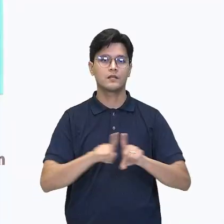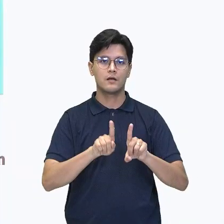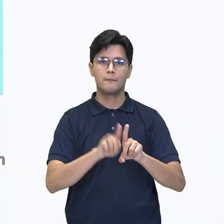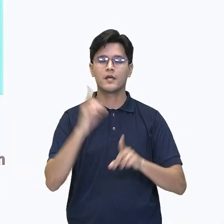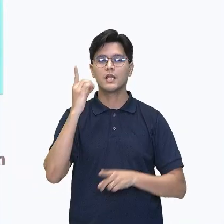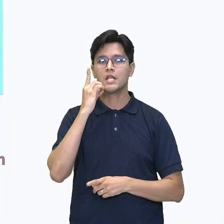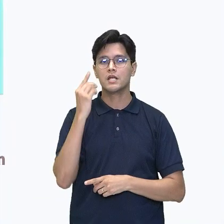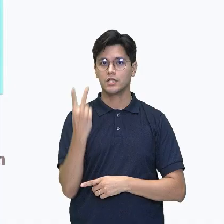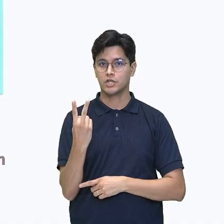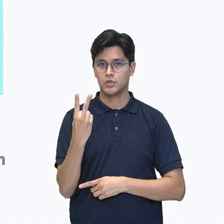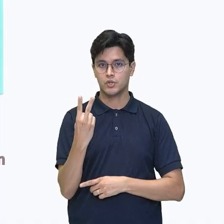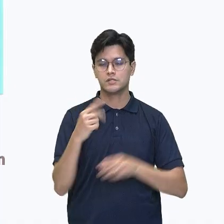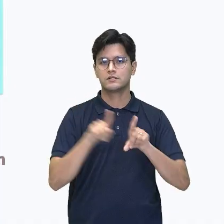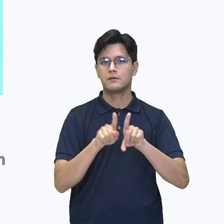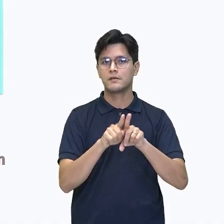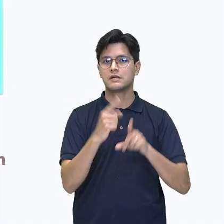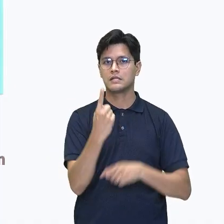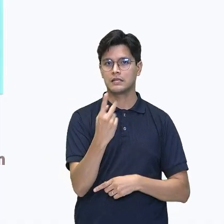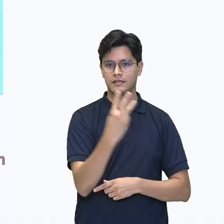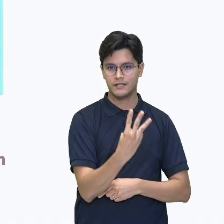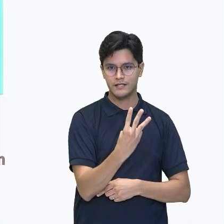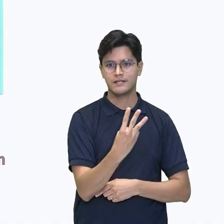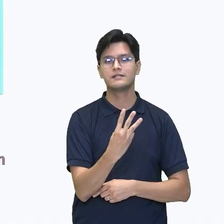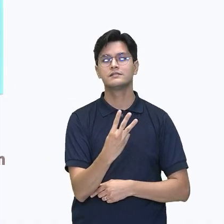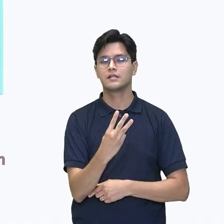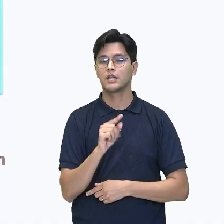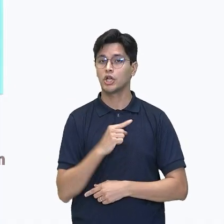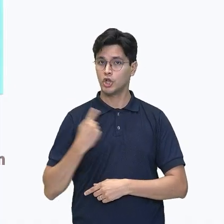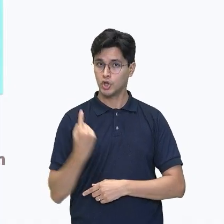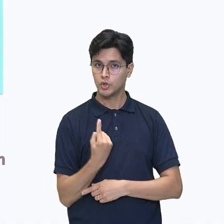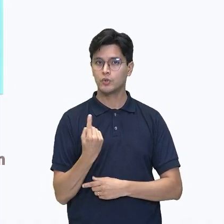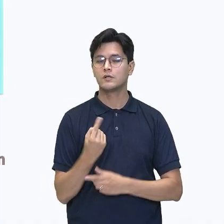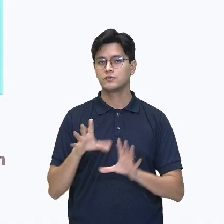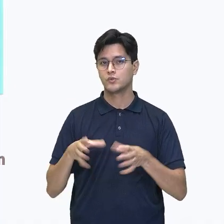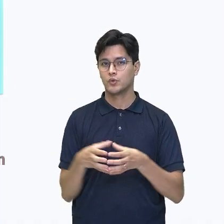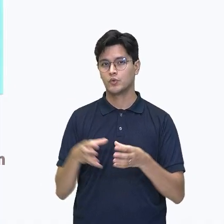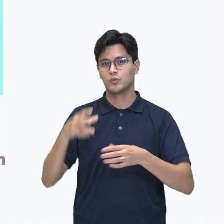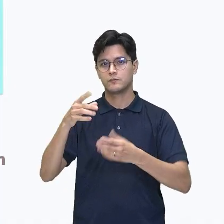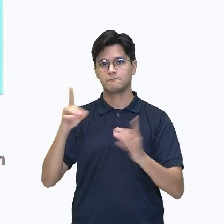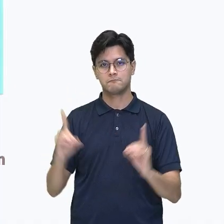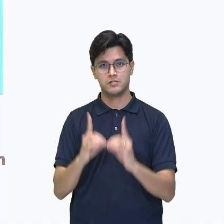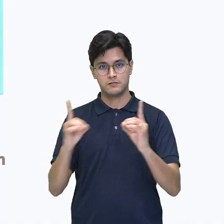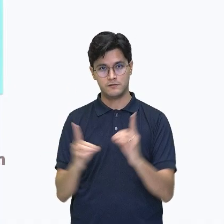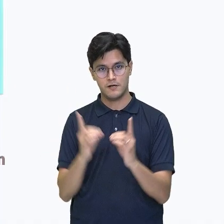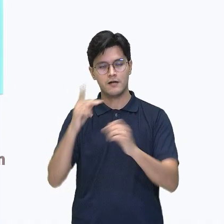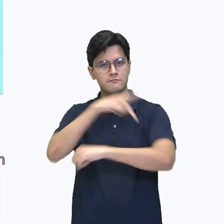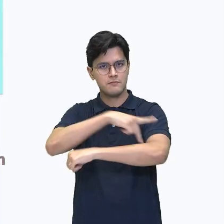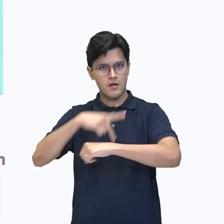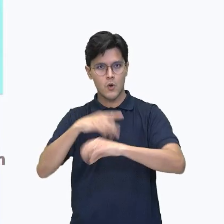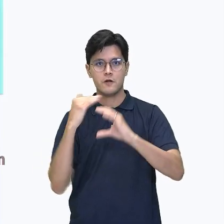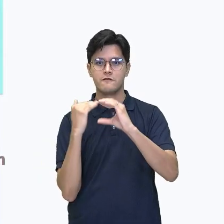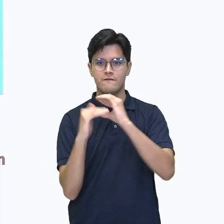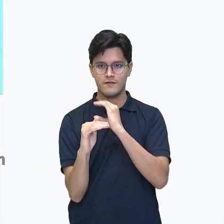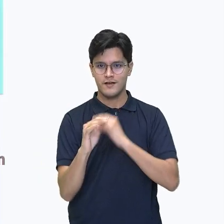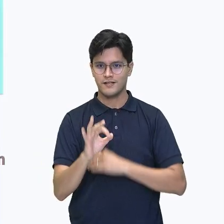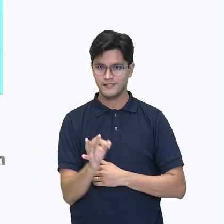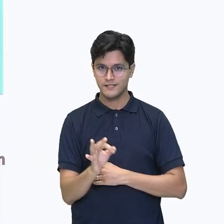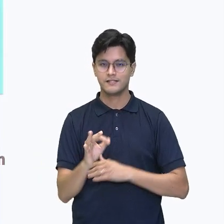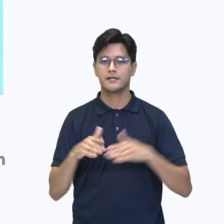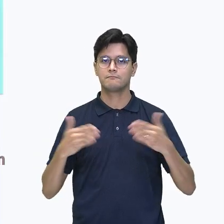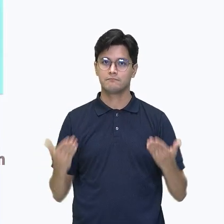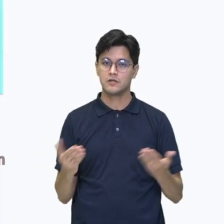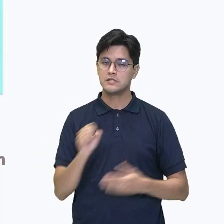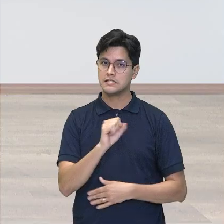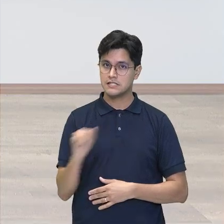estar fazendo o envio do pacote didático. Então, você, professor, precisa, apesar de não ter transmissão, estar conectado no canal